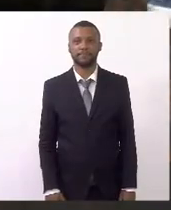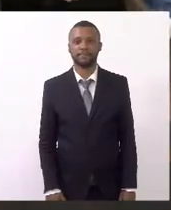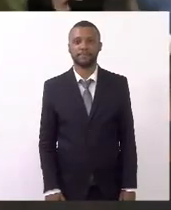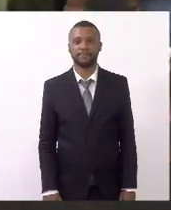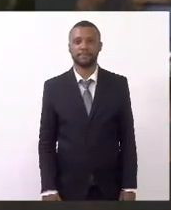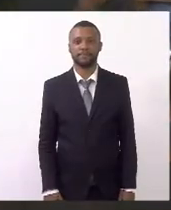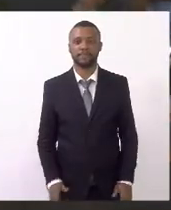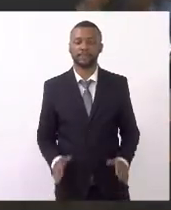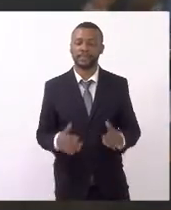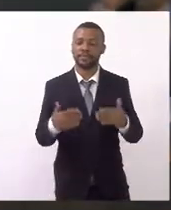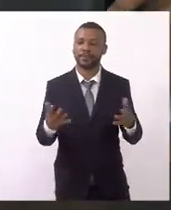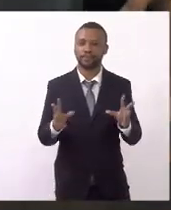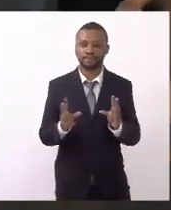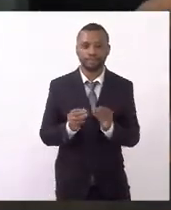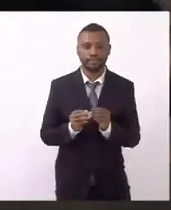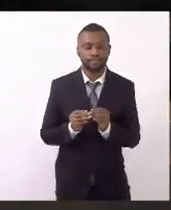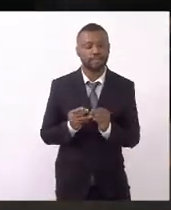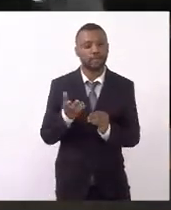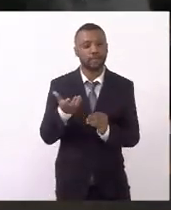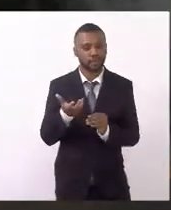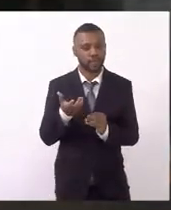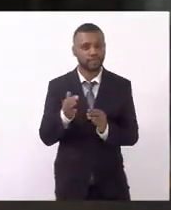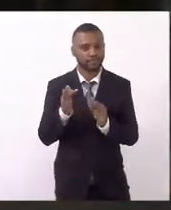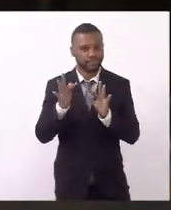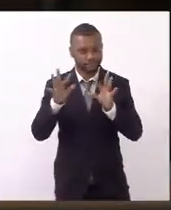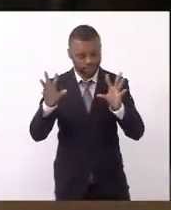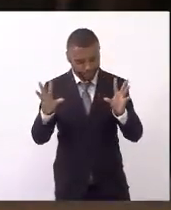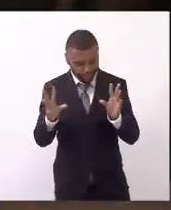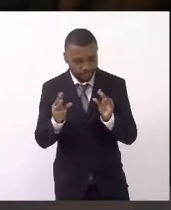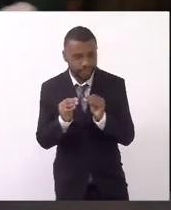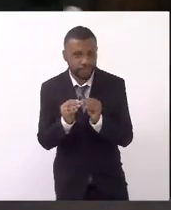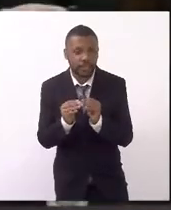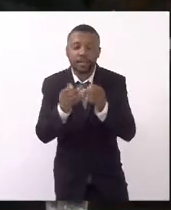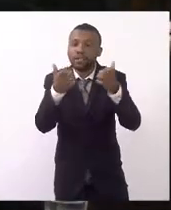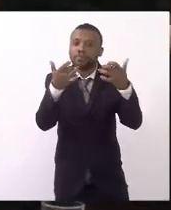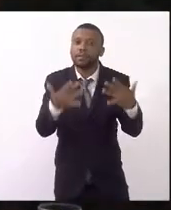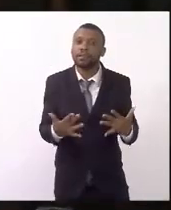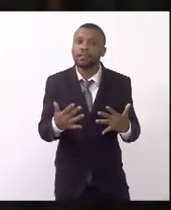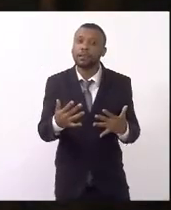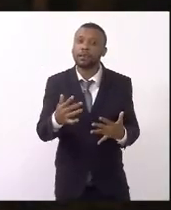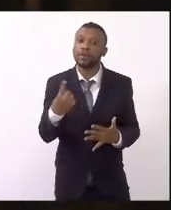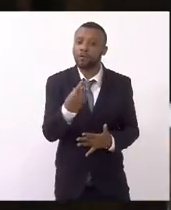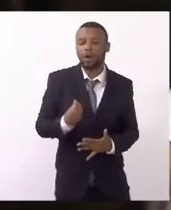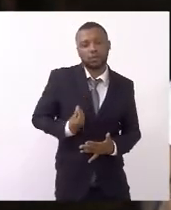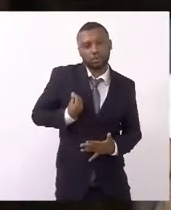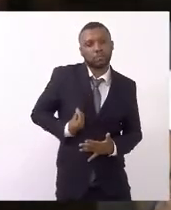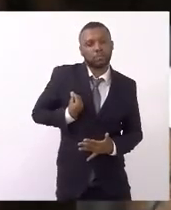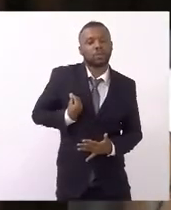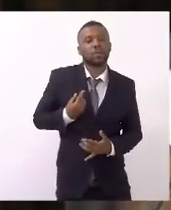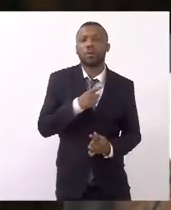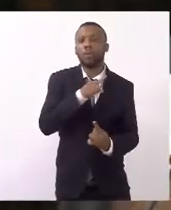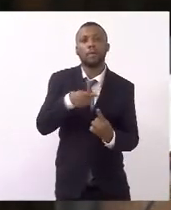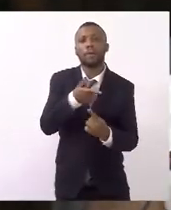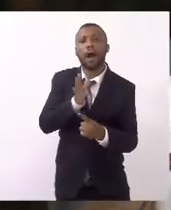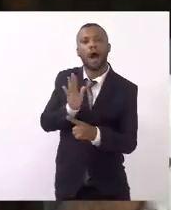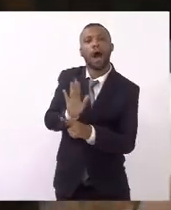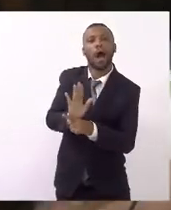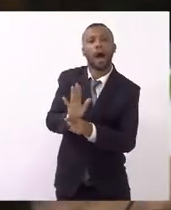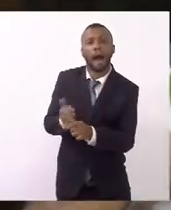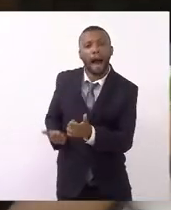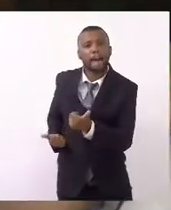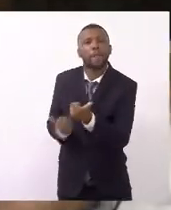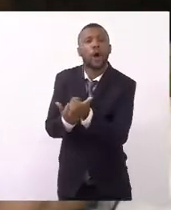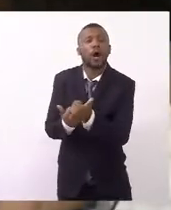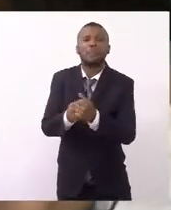bom gente eu queria concluir né dizendo que estamos aqui para colaborar com toda luta